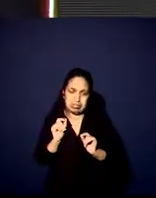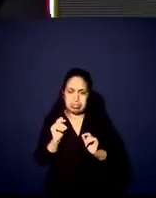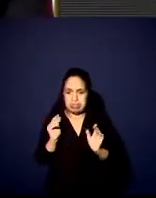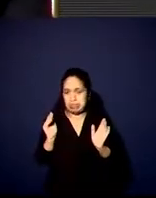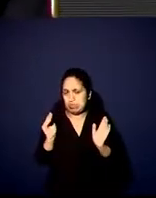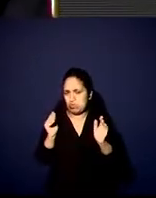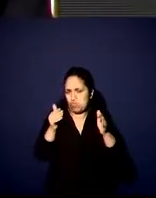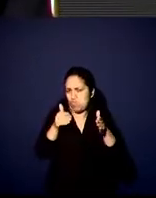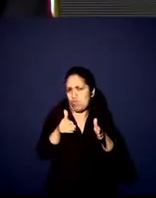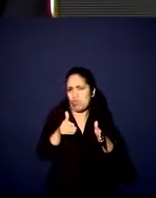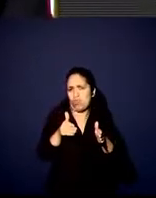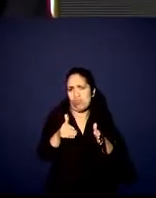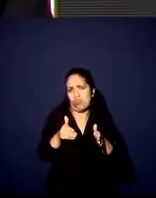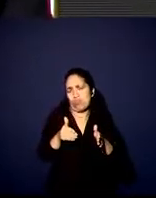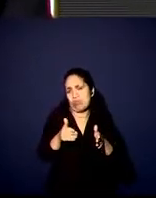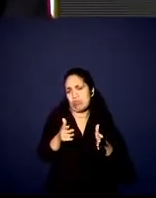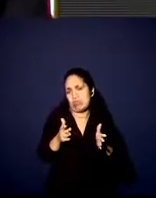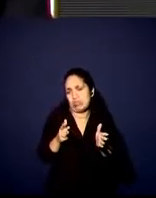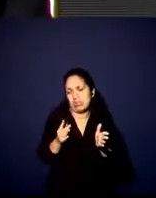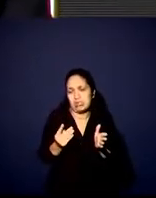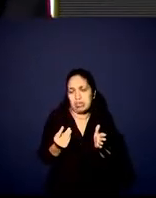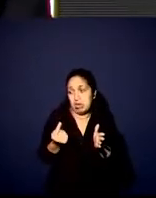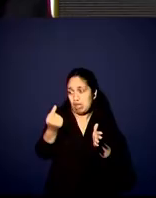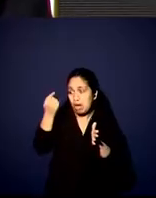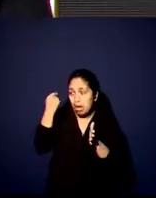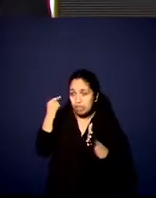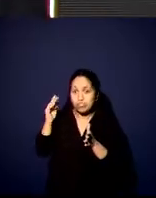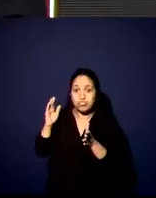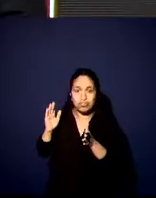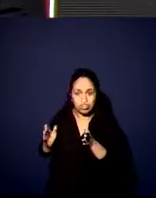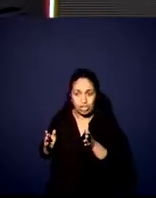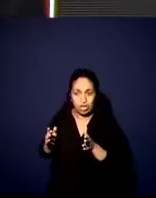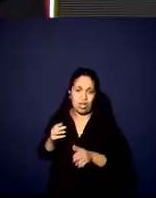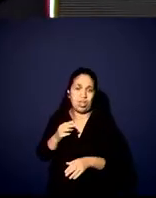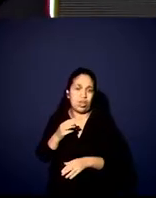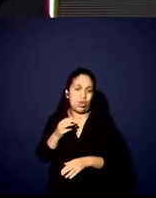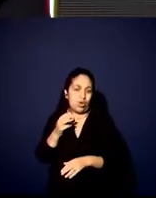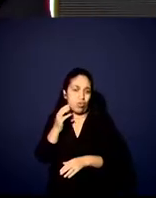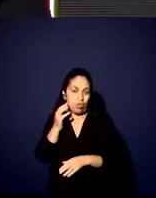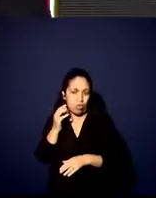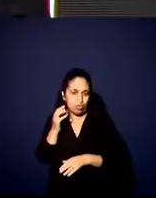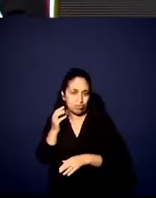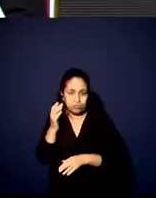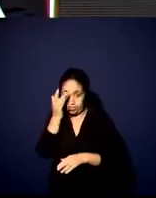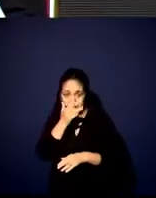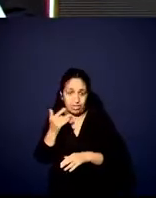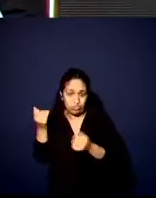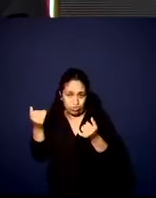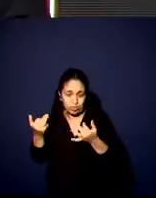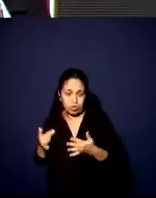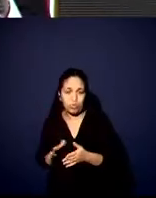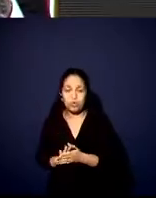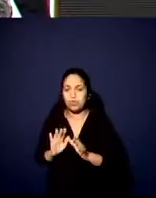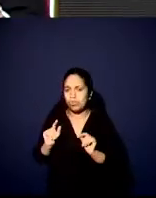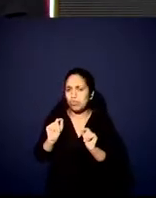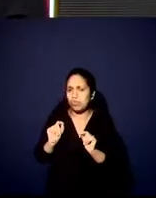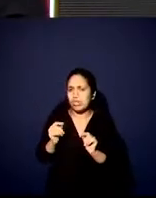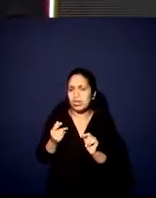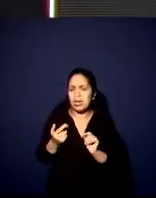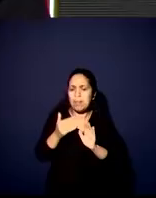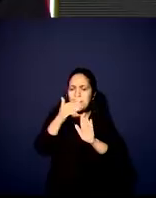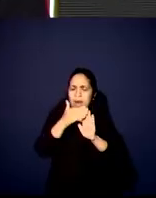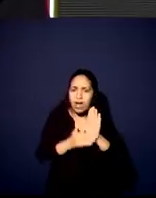Ministro aqui que nos antecedeu falou claramente nós temos uma pauta de reforma tributária que é um assunto que vem